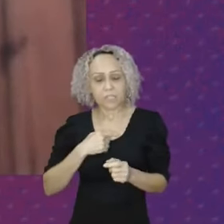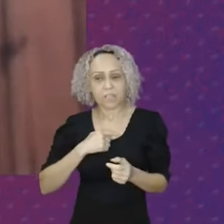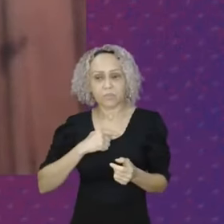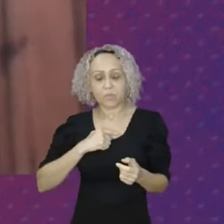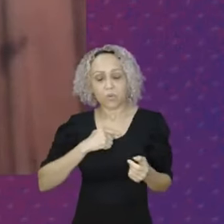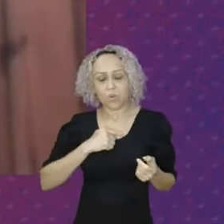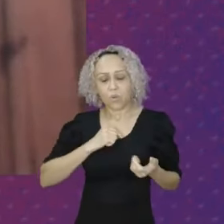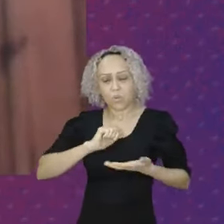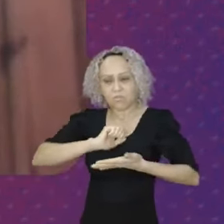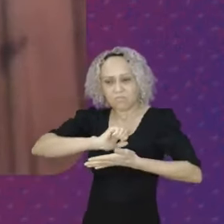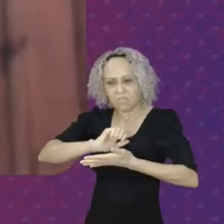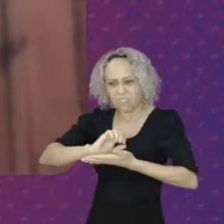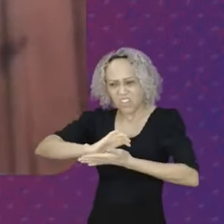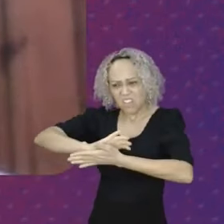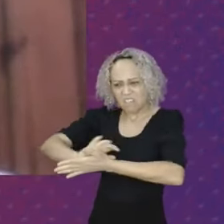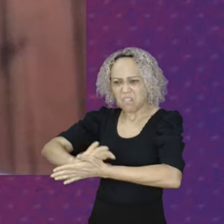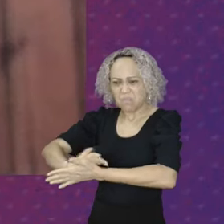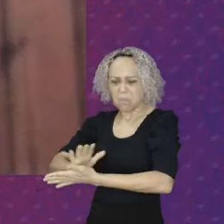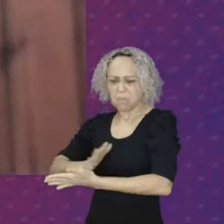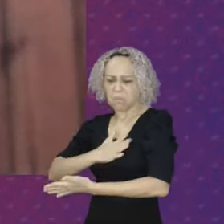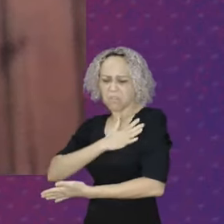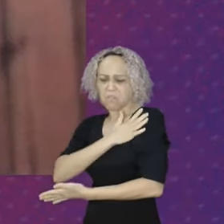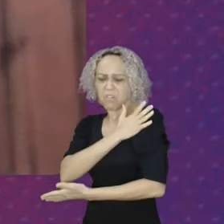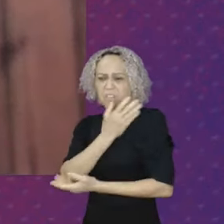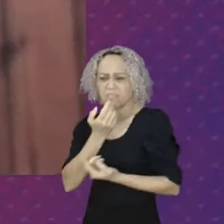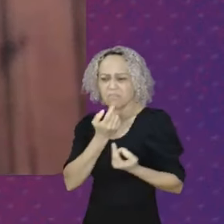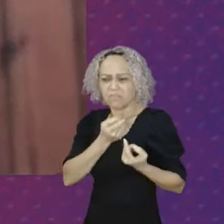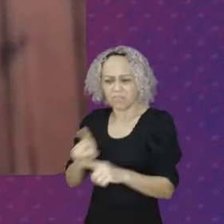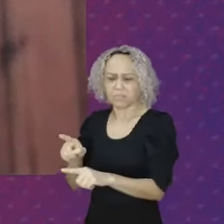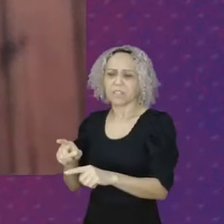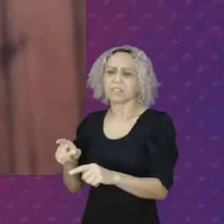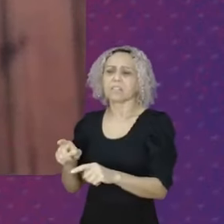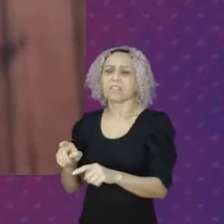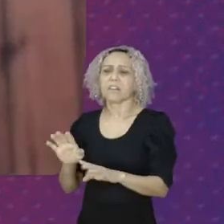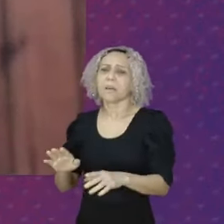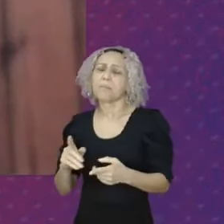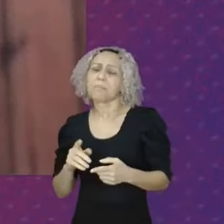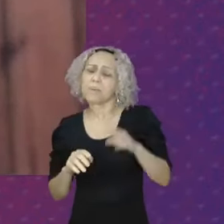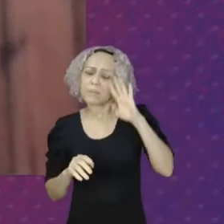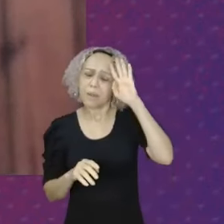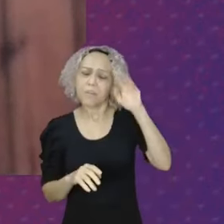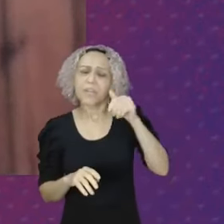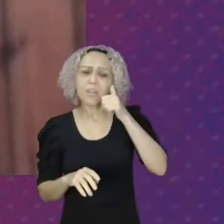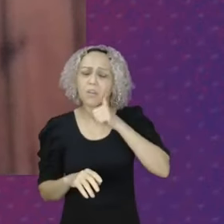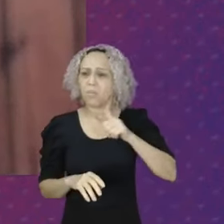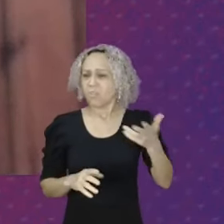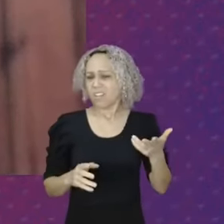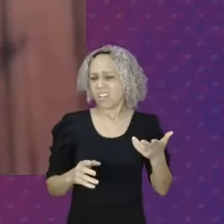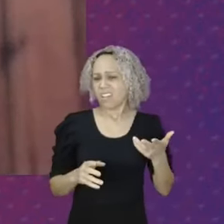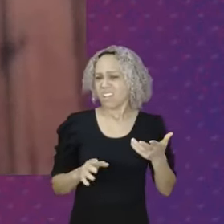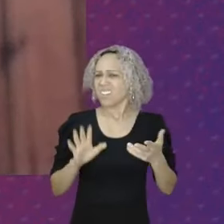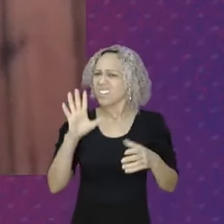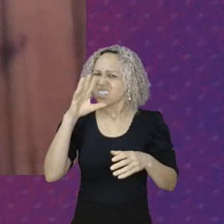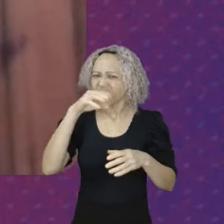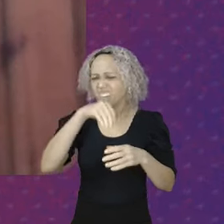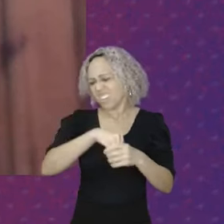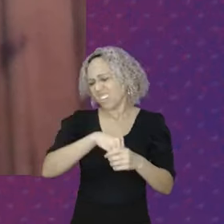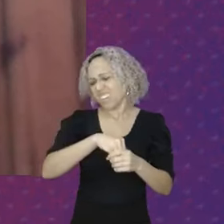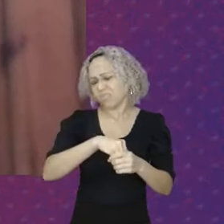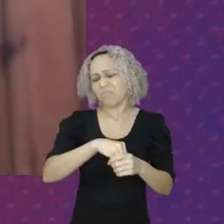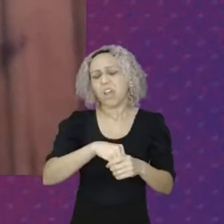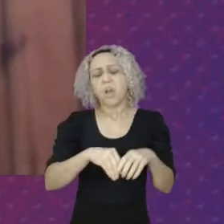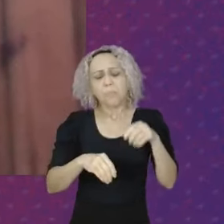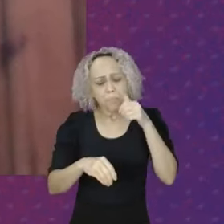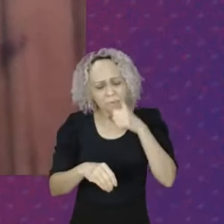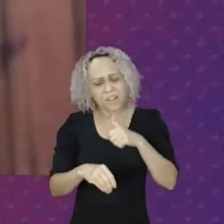deficiência principalmente como a mulher porque a mulher já é vulnerabilizar já sofre uma série de de violências na nossa sociedade e com mulher comde